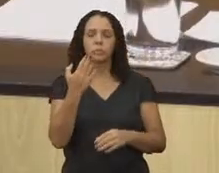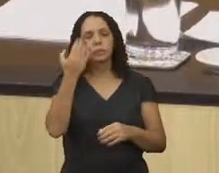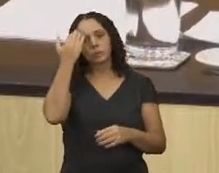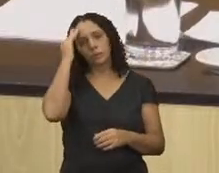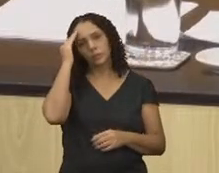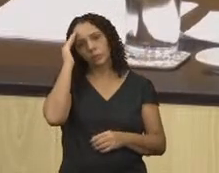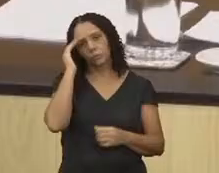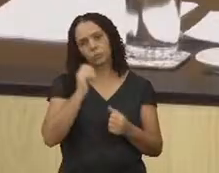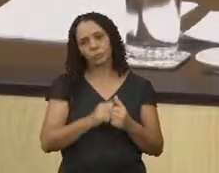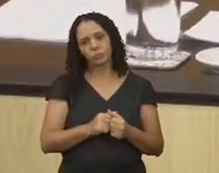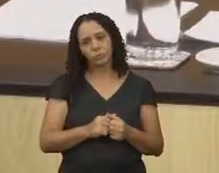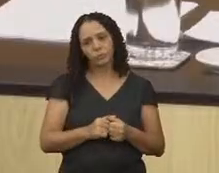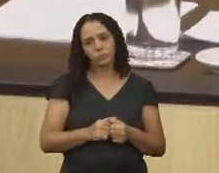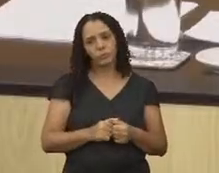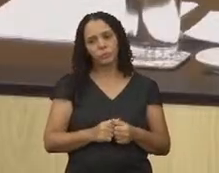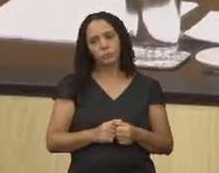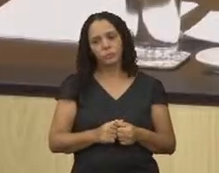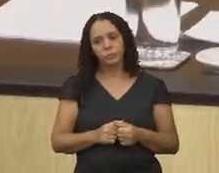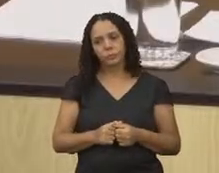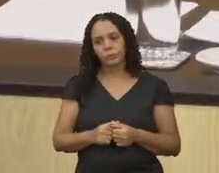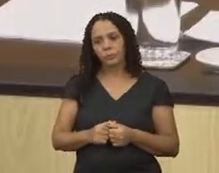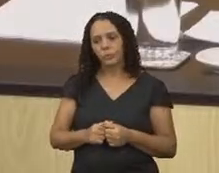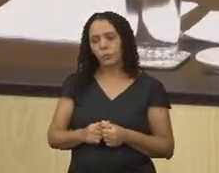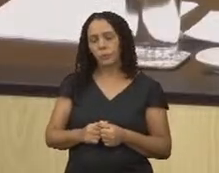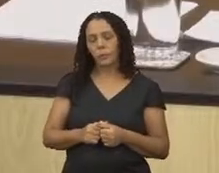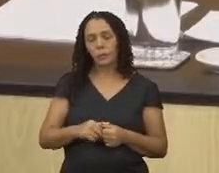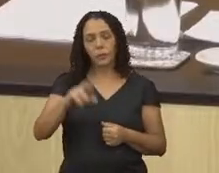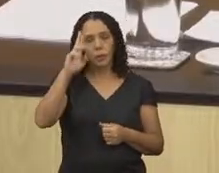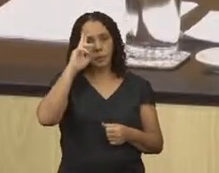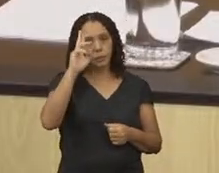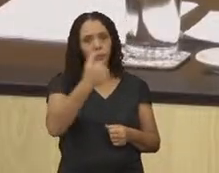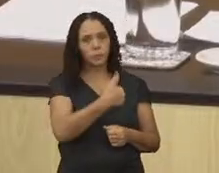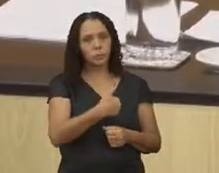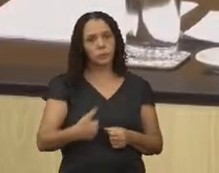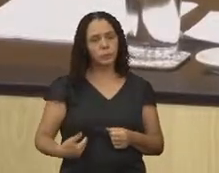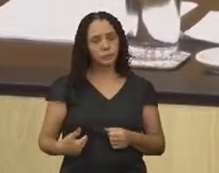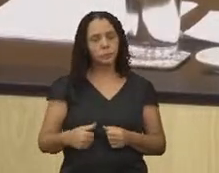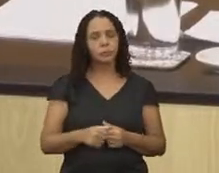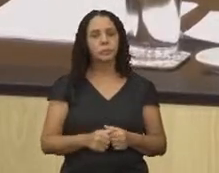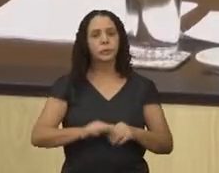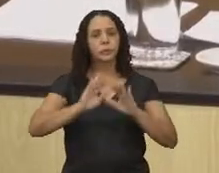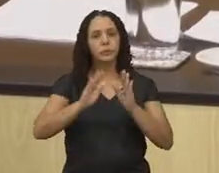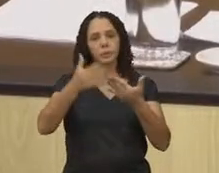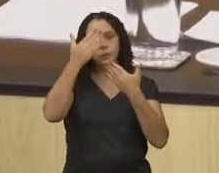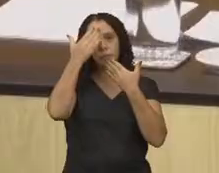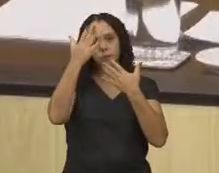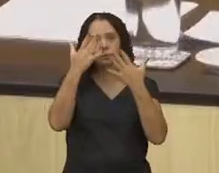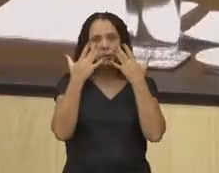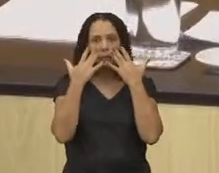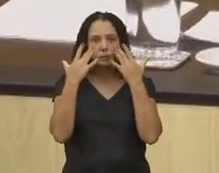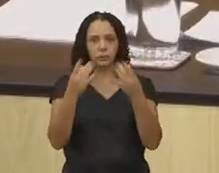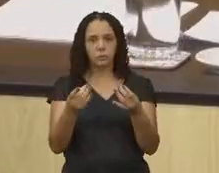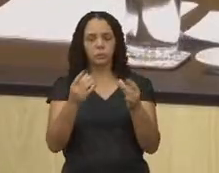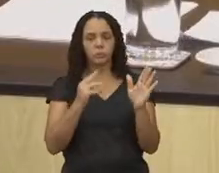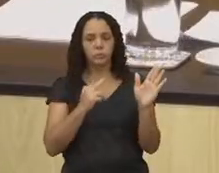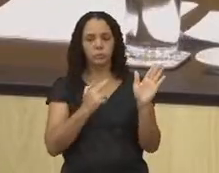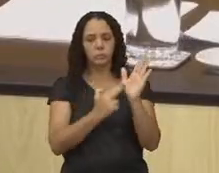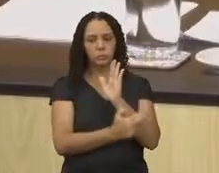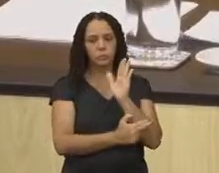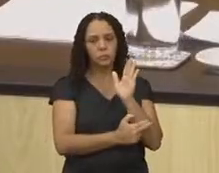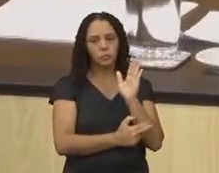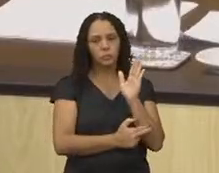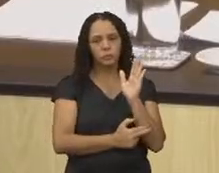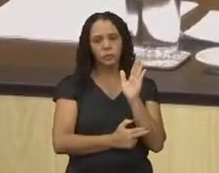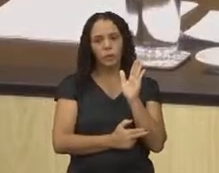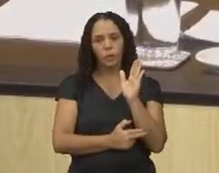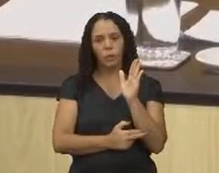recorremos à compreensão e aos préstimos do excelentíssimo senhor governador, e antecipando agradecimento pela atenção